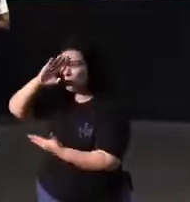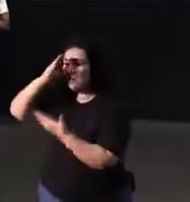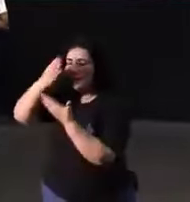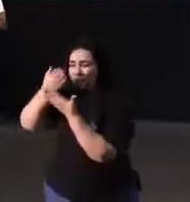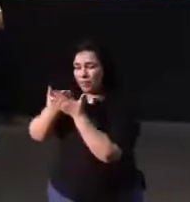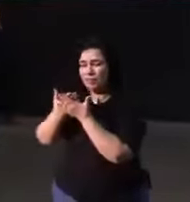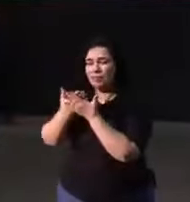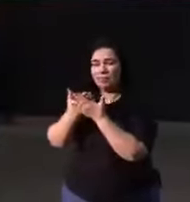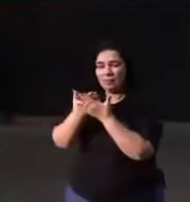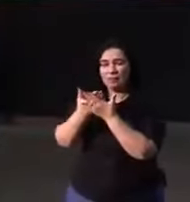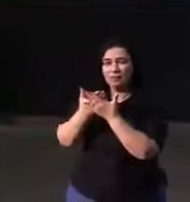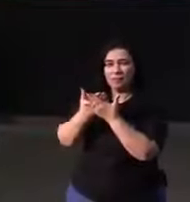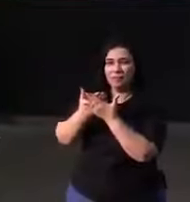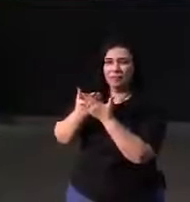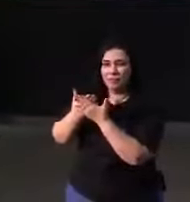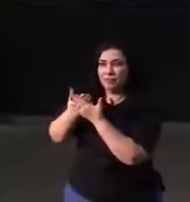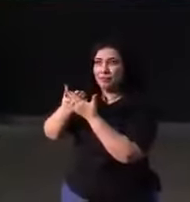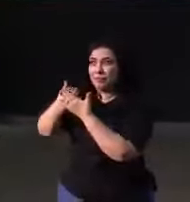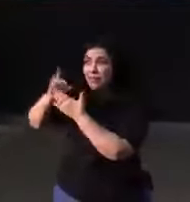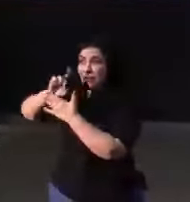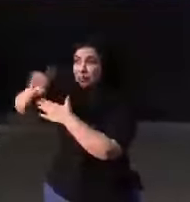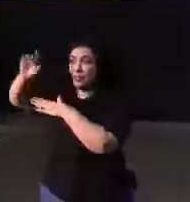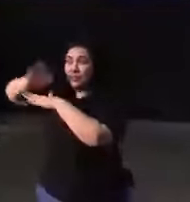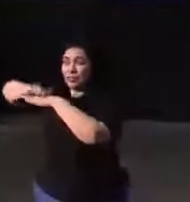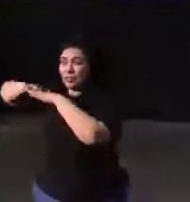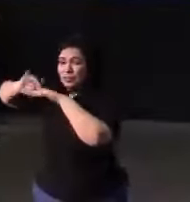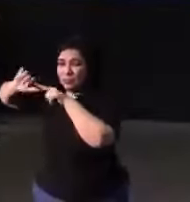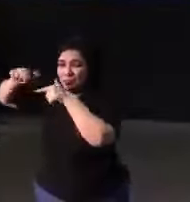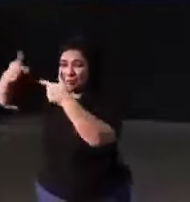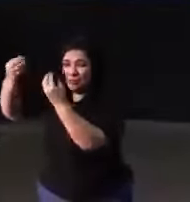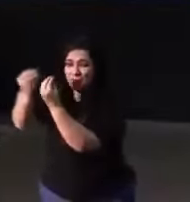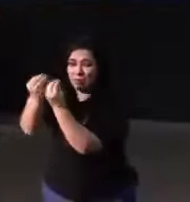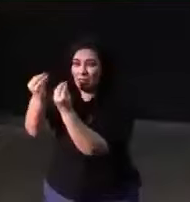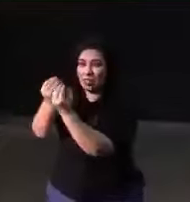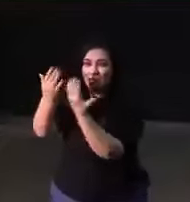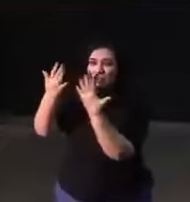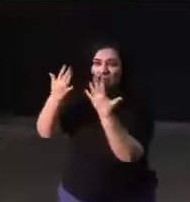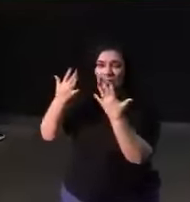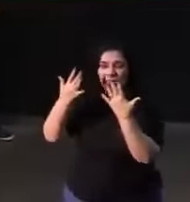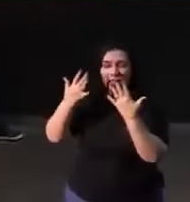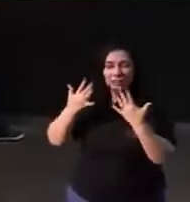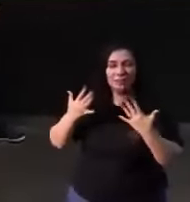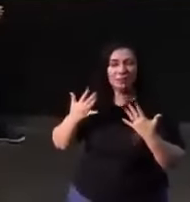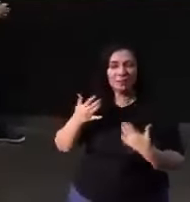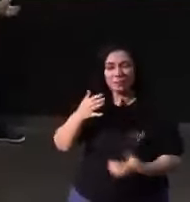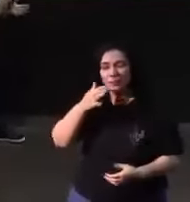Confia, Ele vem. Ele sempre faz. Faz um milagre.